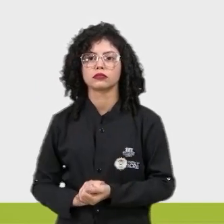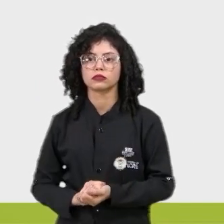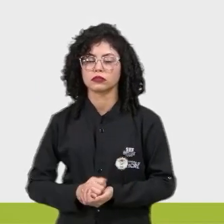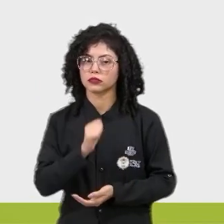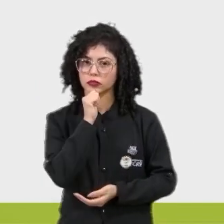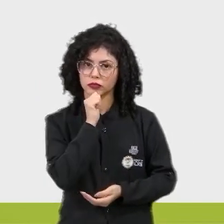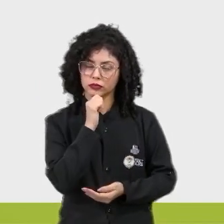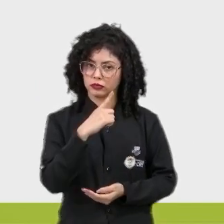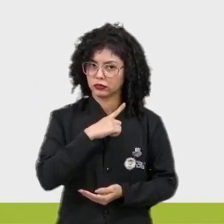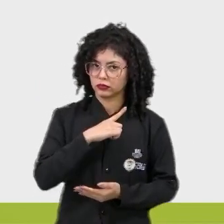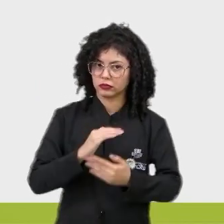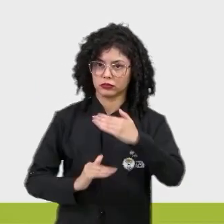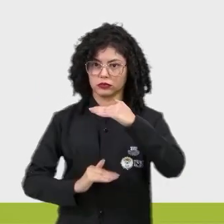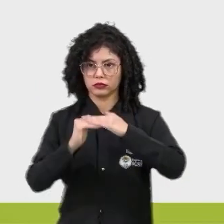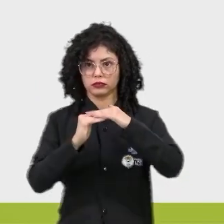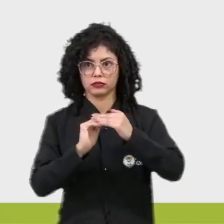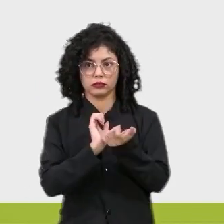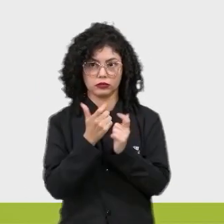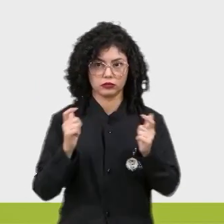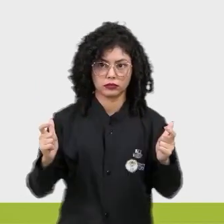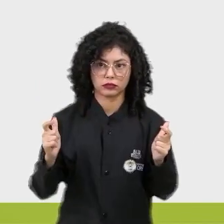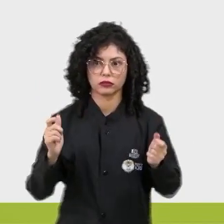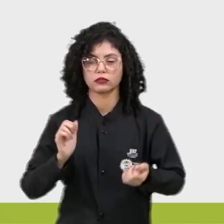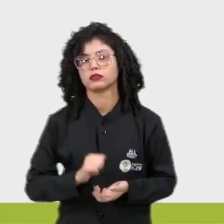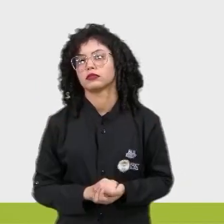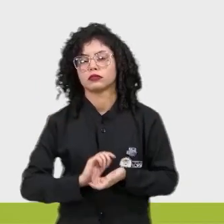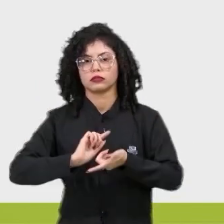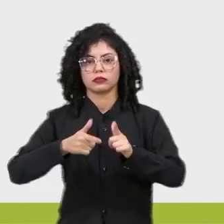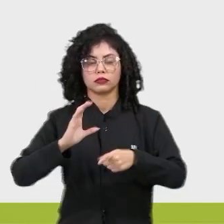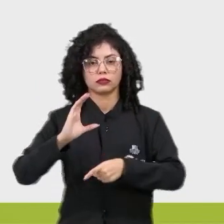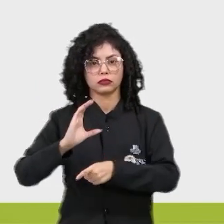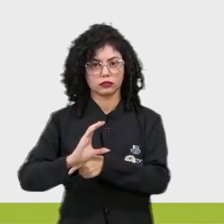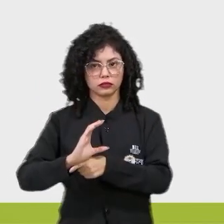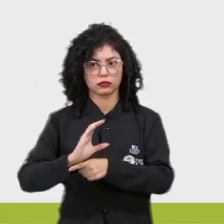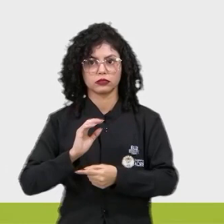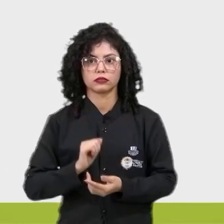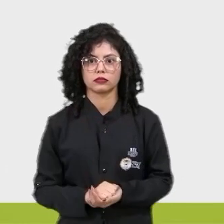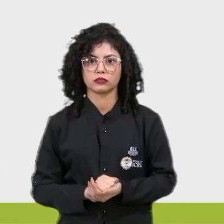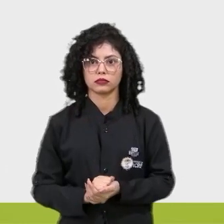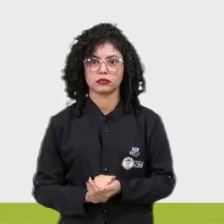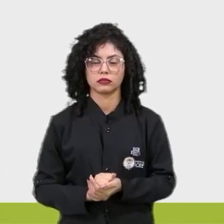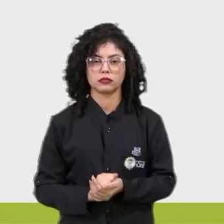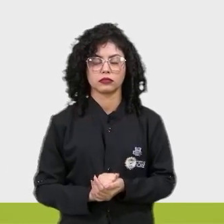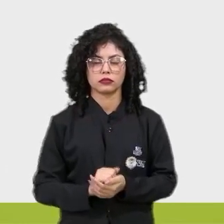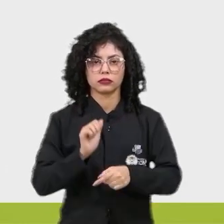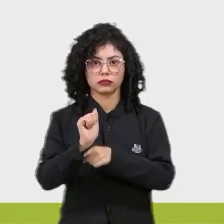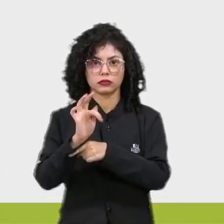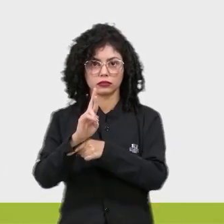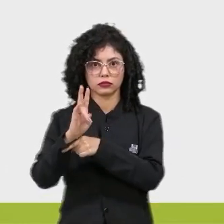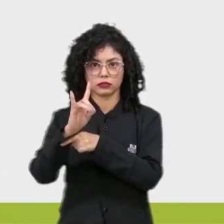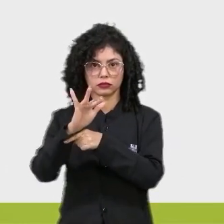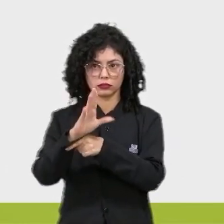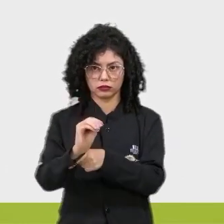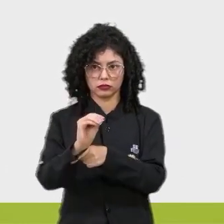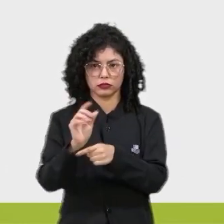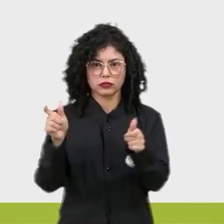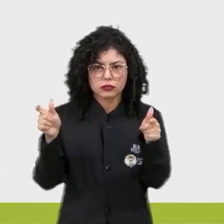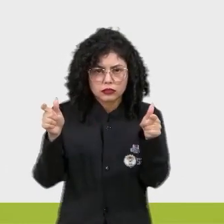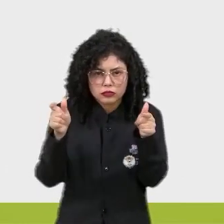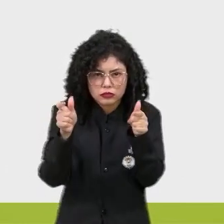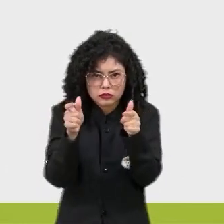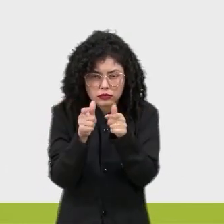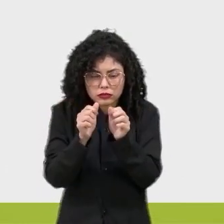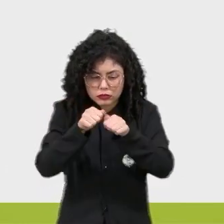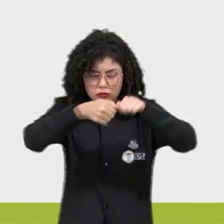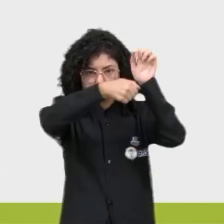Ainda há uma pressão bem alta. Letra C são as arteríolas, que é uma